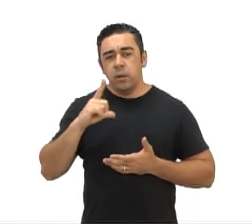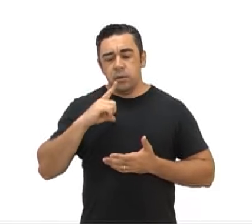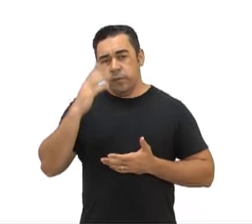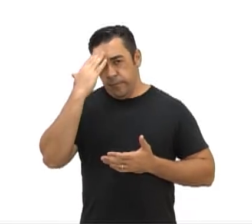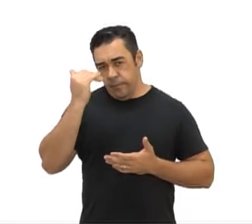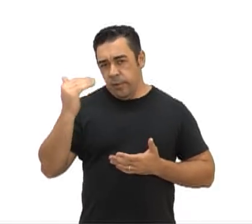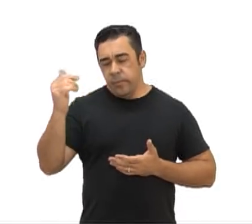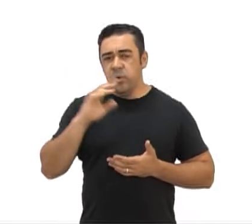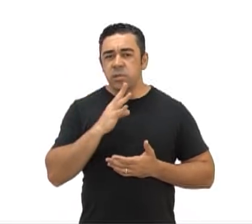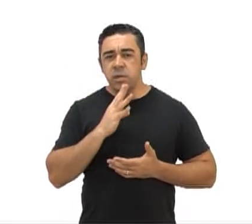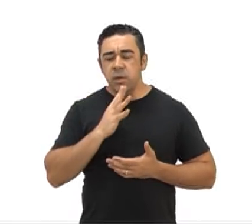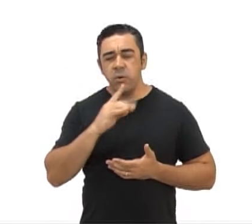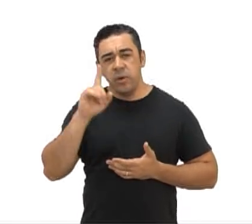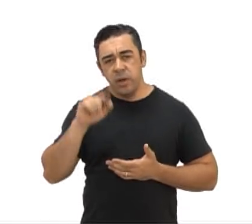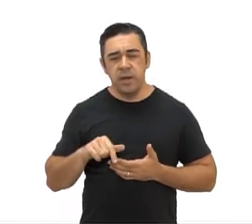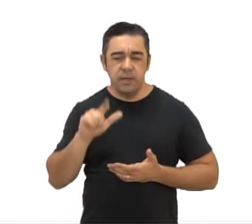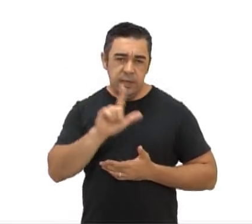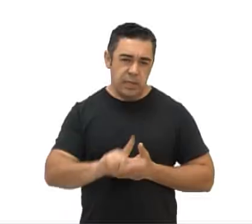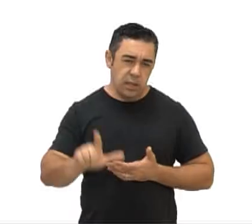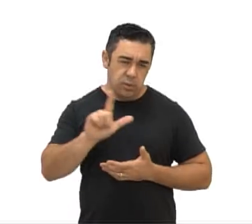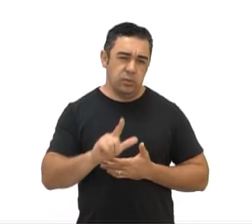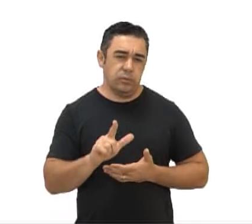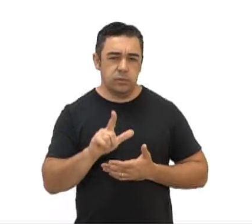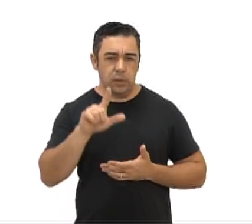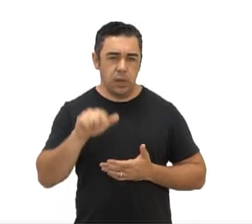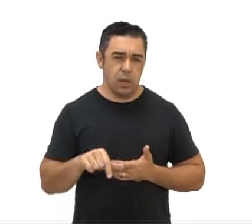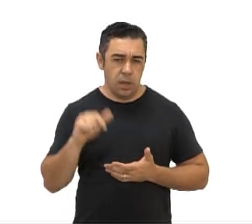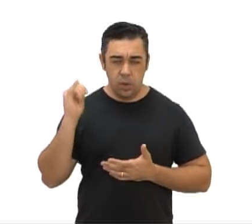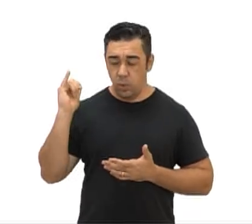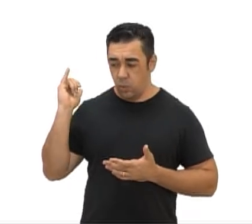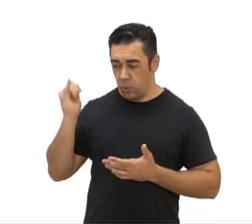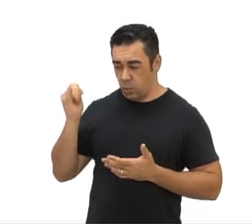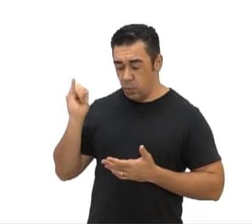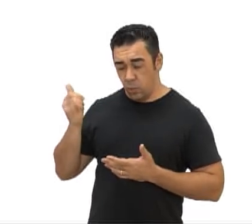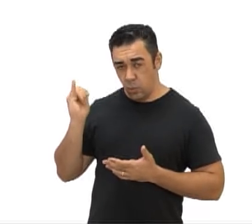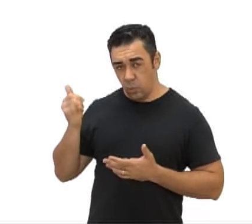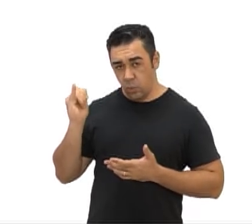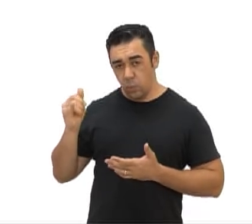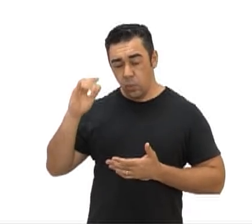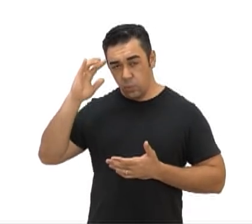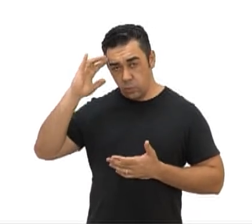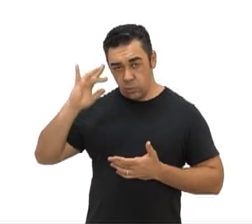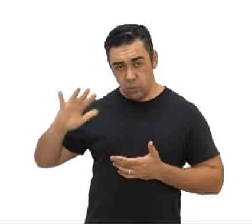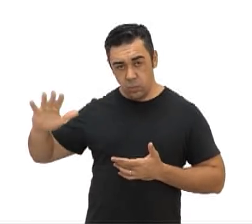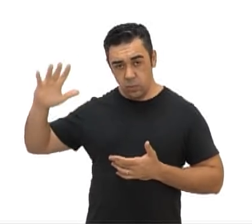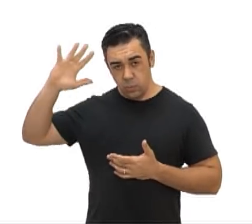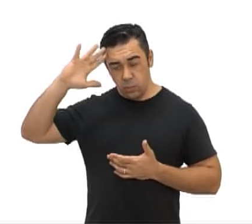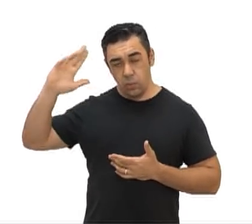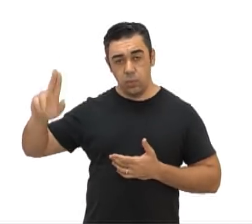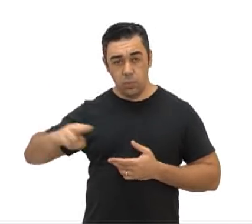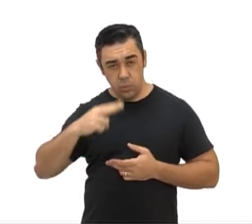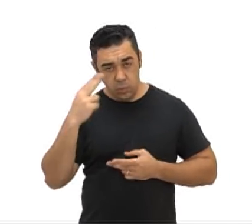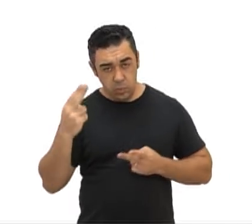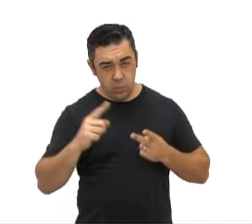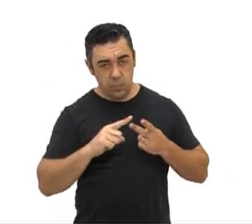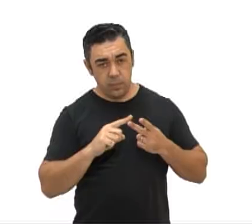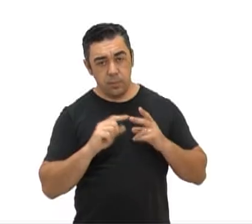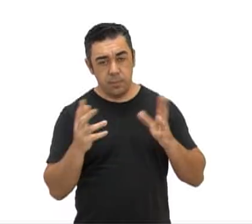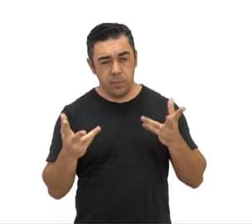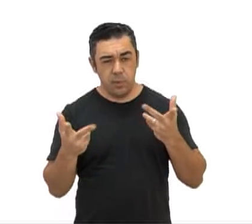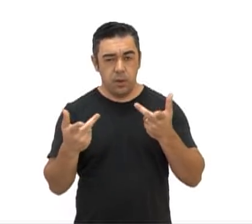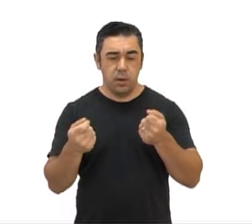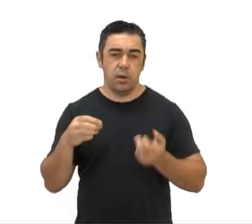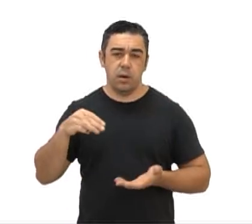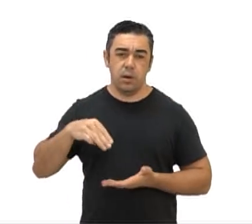da literatura que a gente considera como, dentro dessa literatura que a gente chama de algo maravilhoso, algo